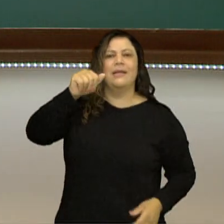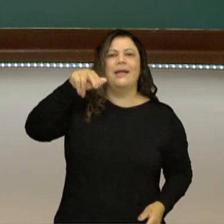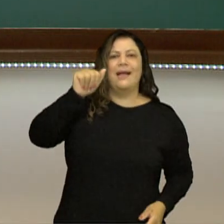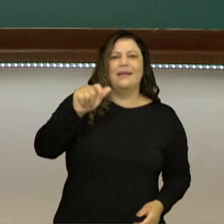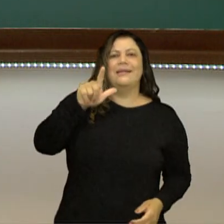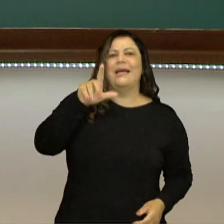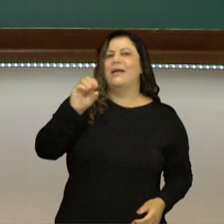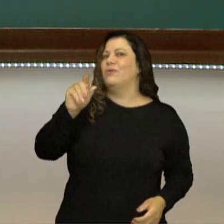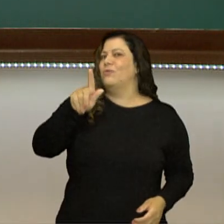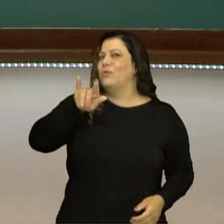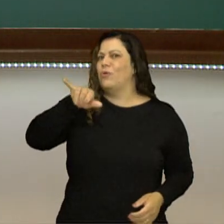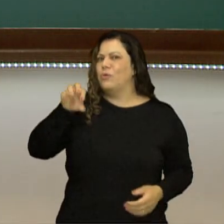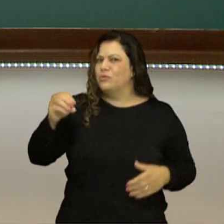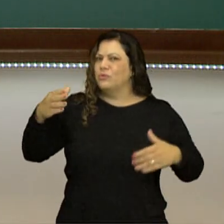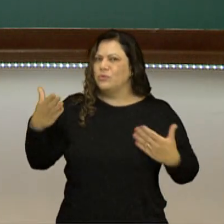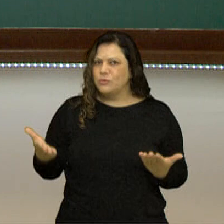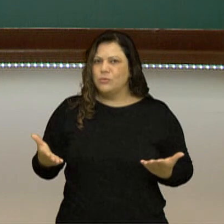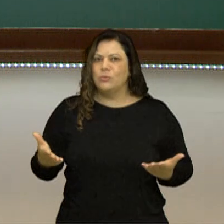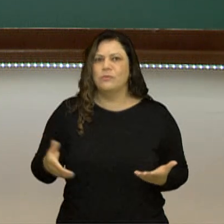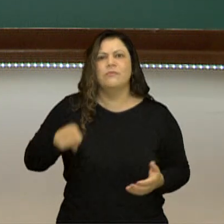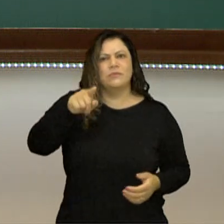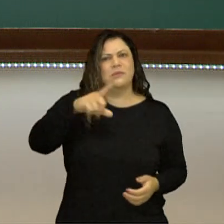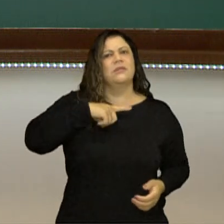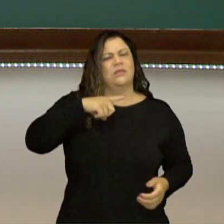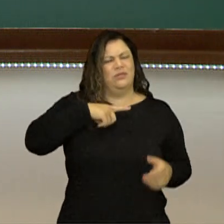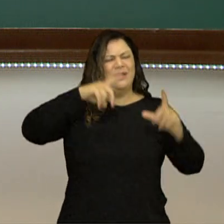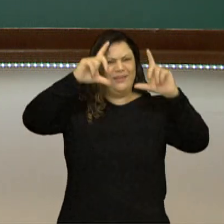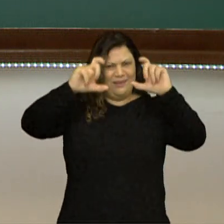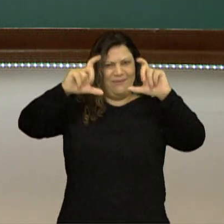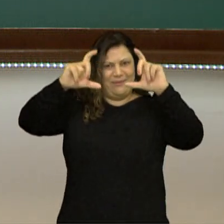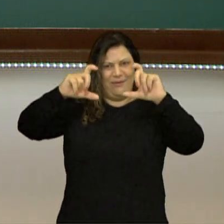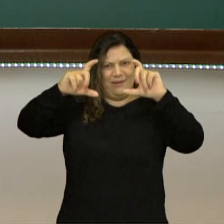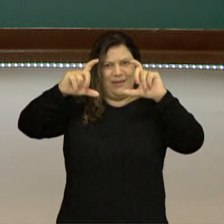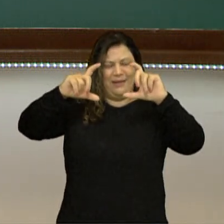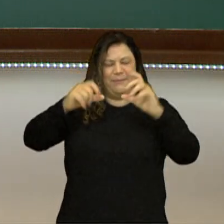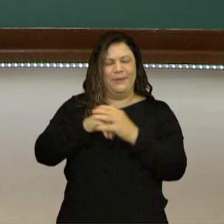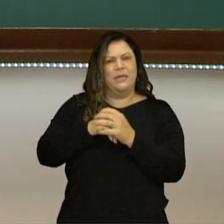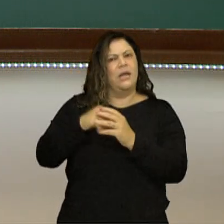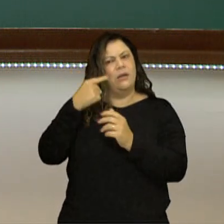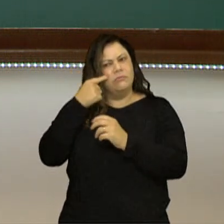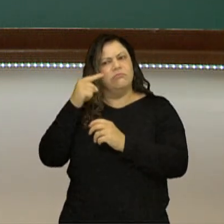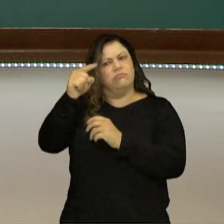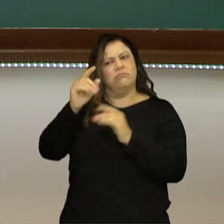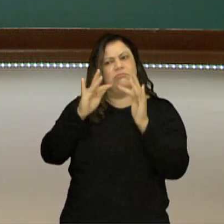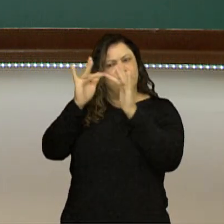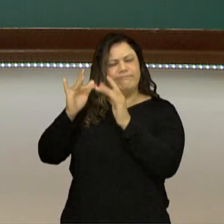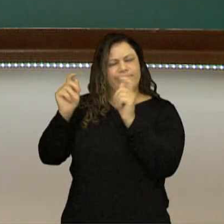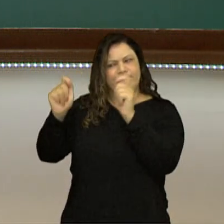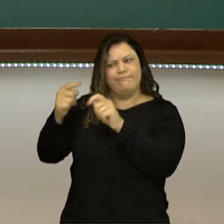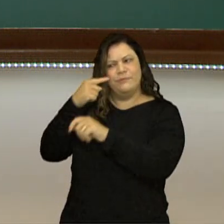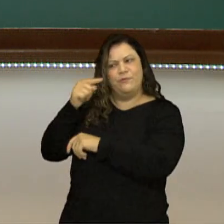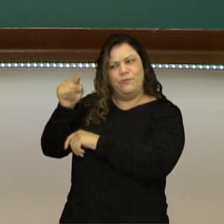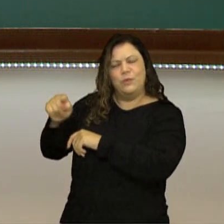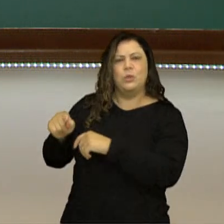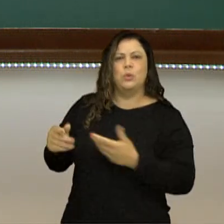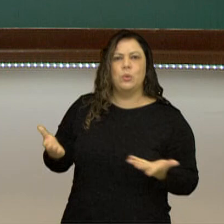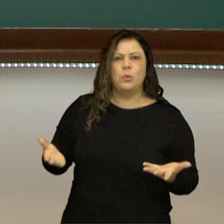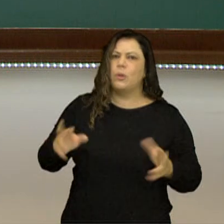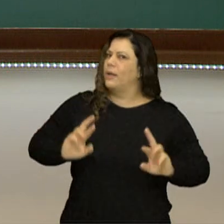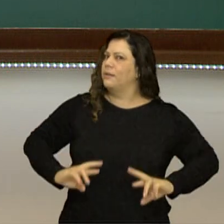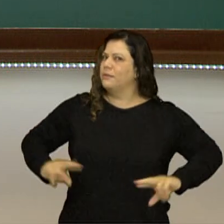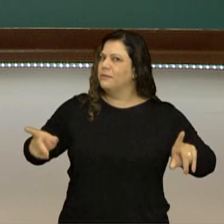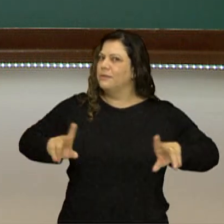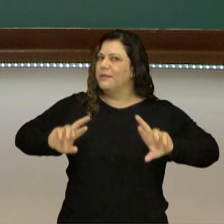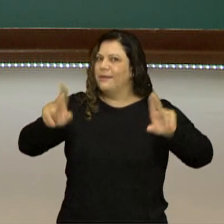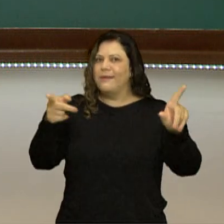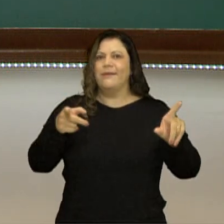usando o processo analógico? Você já teve uma câmera analógica ou já chegou a entrar em contato com uma? Será que é